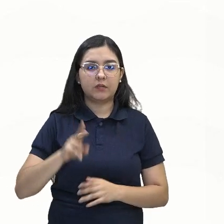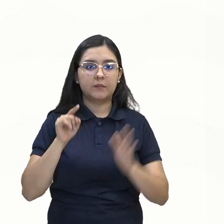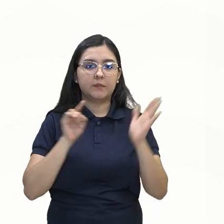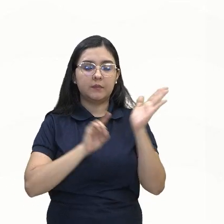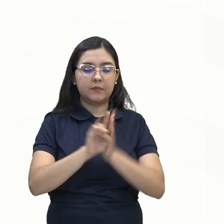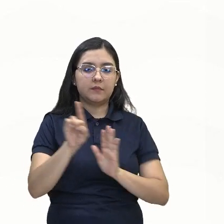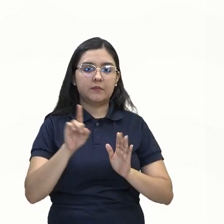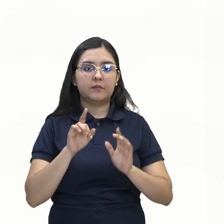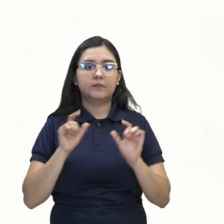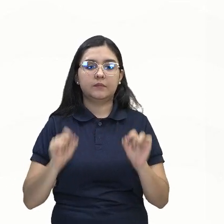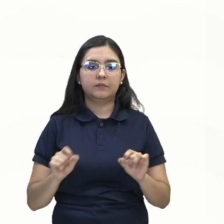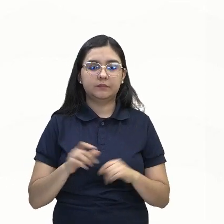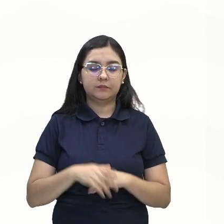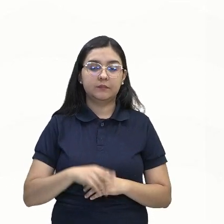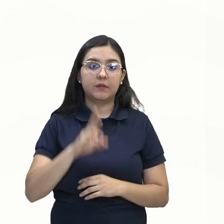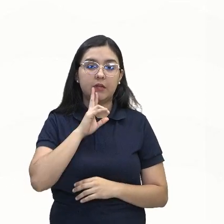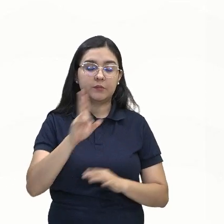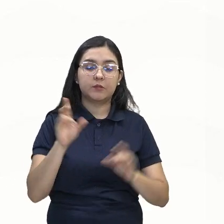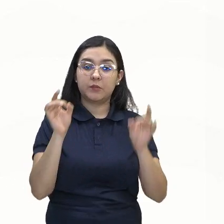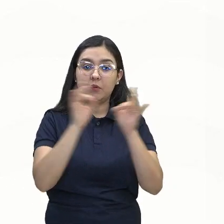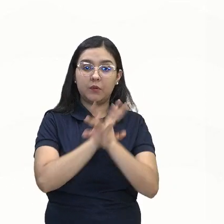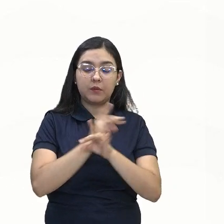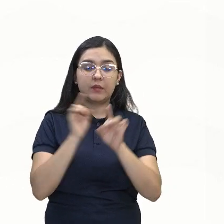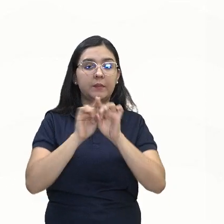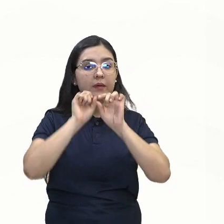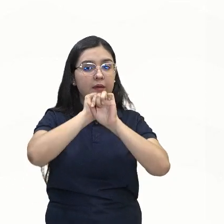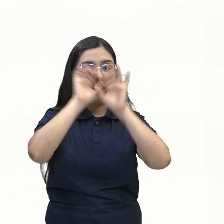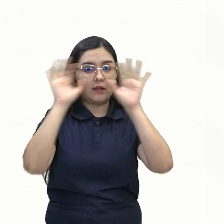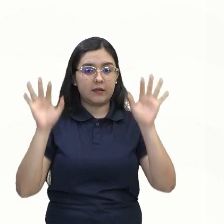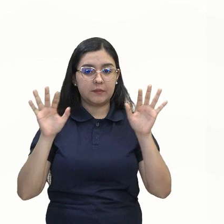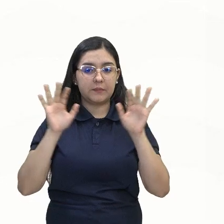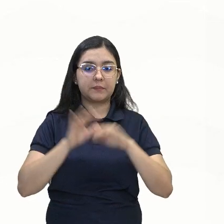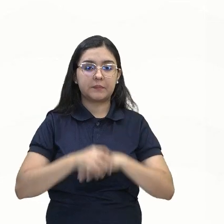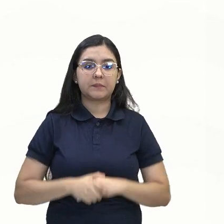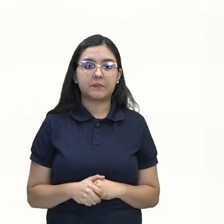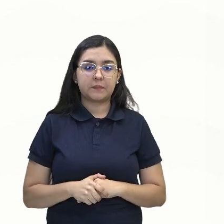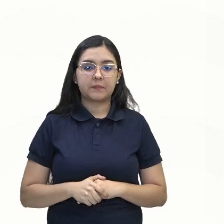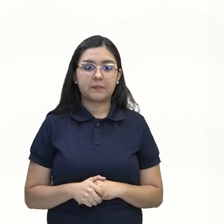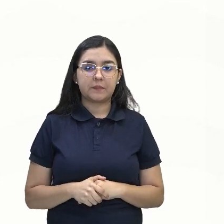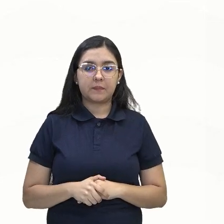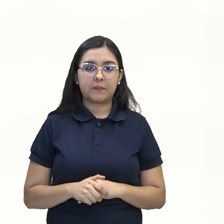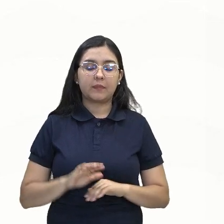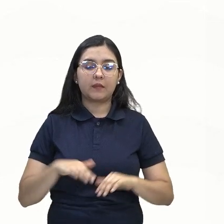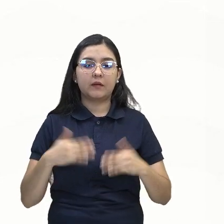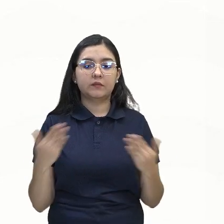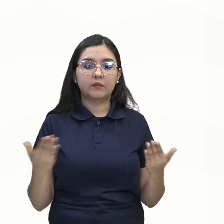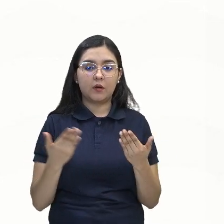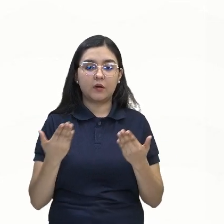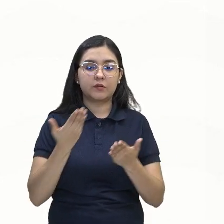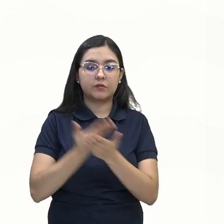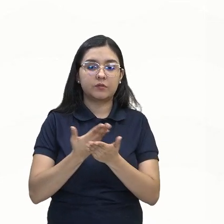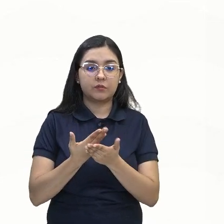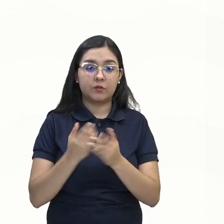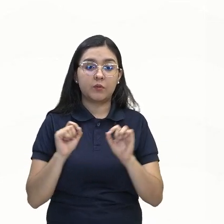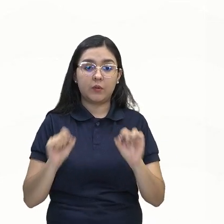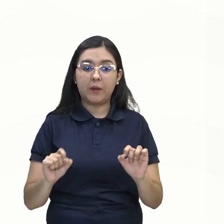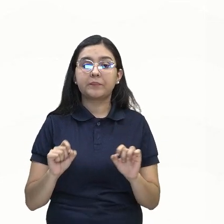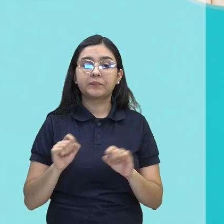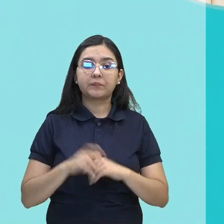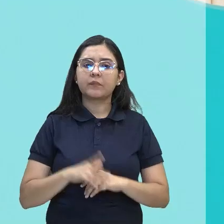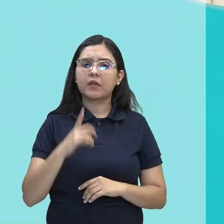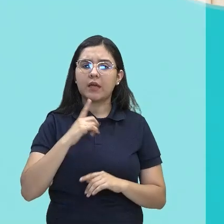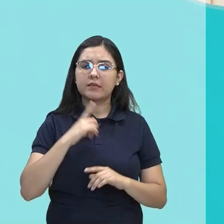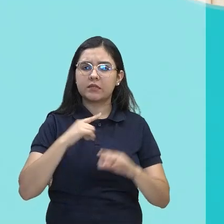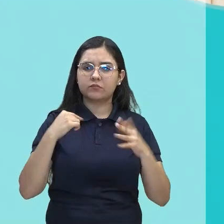minha resposta mais completa e mais clara, tá bom? Então, nós vimos aí, né, essas